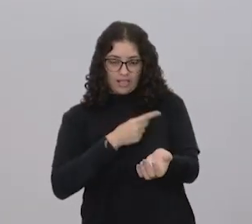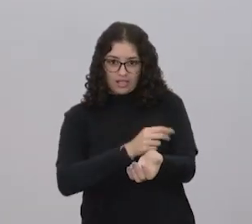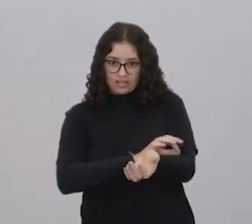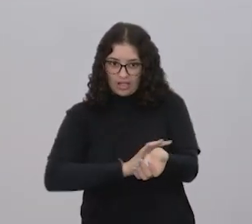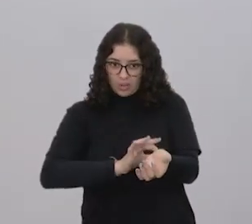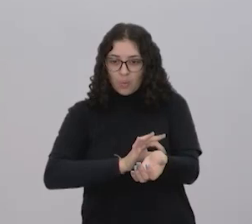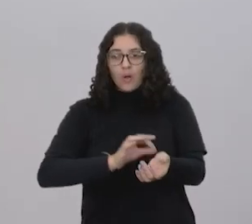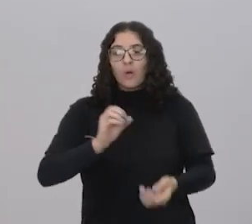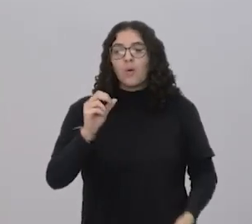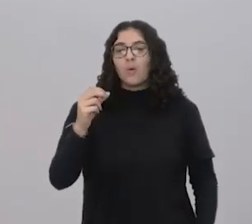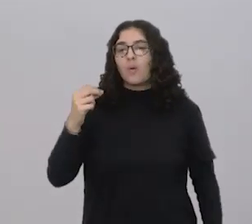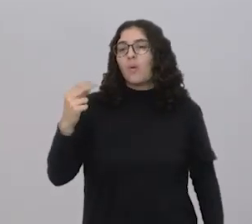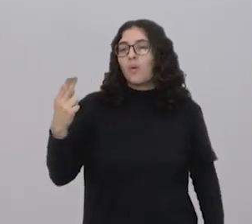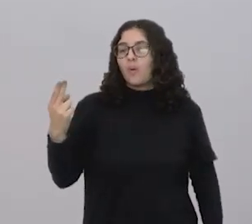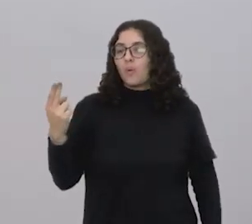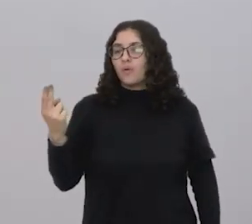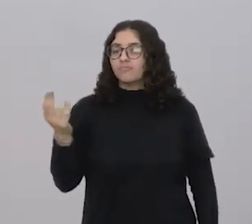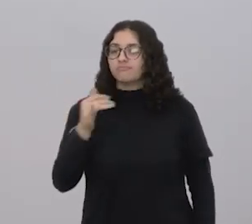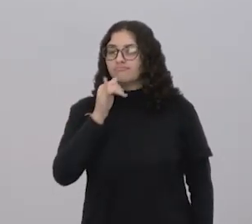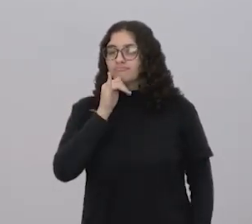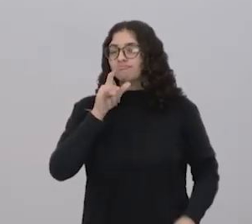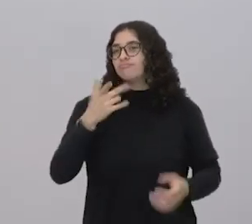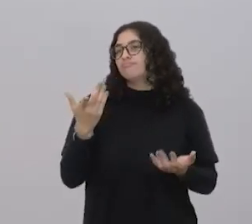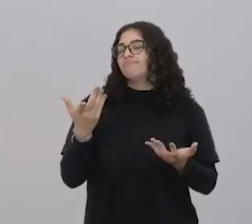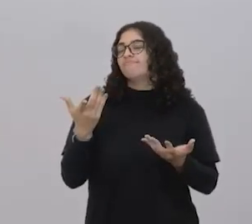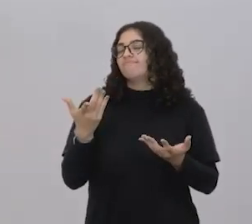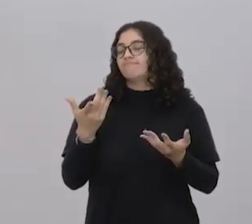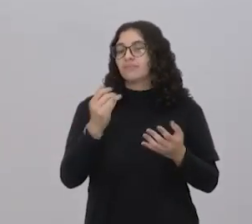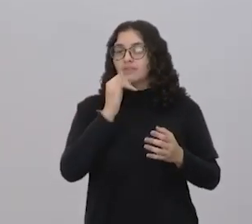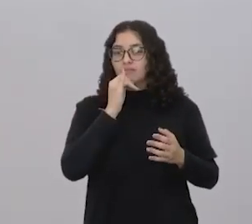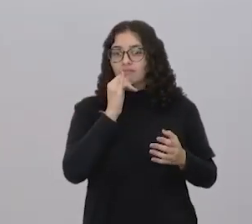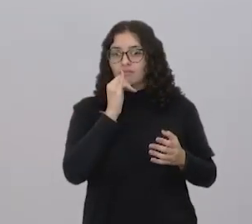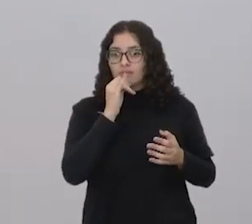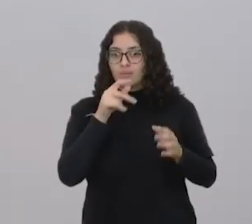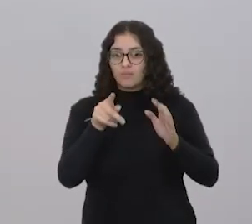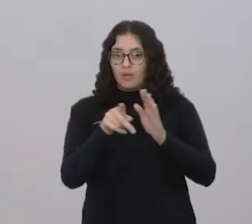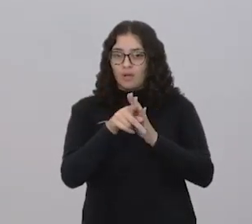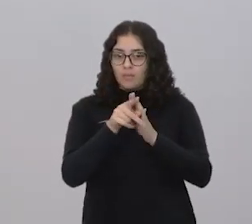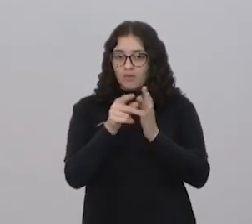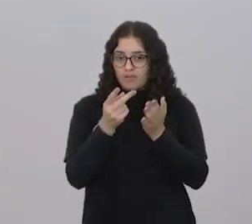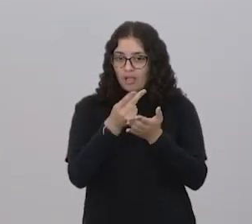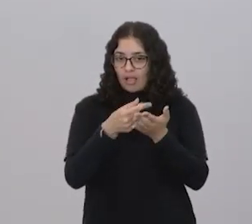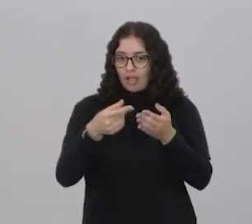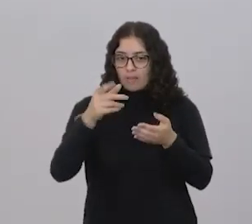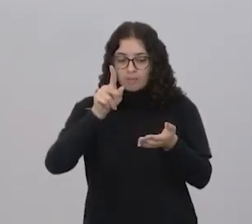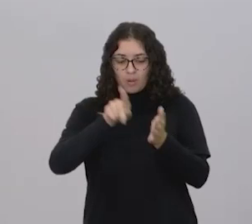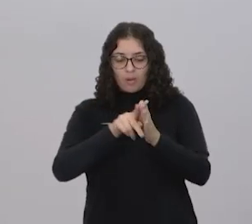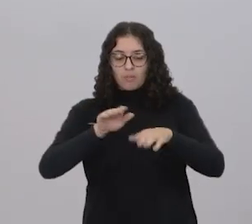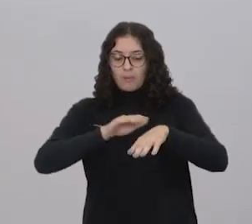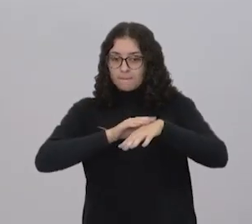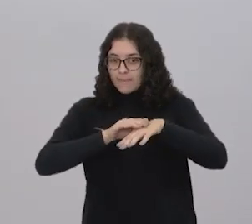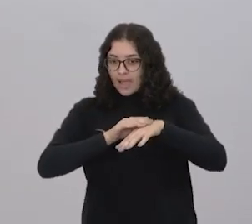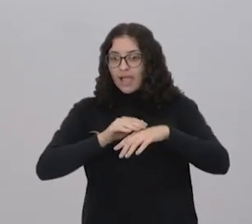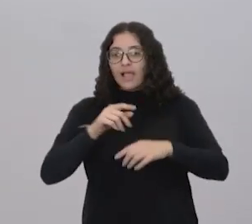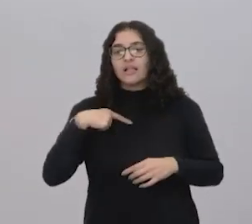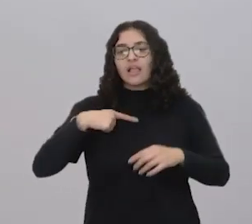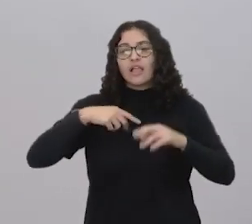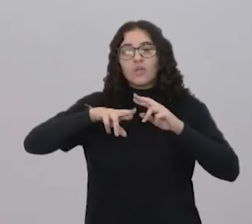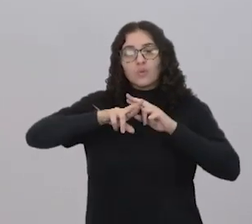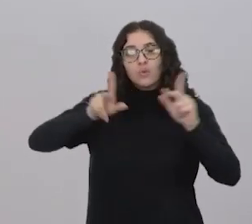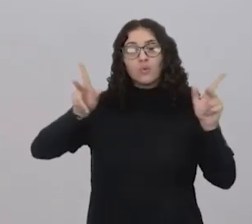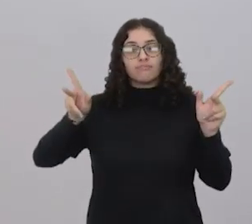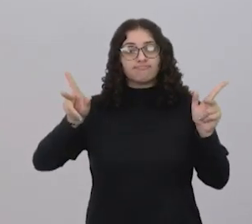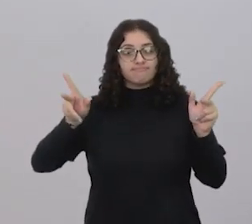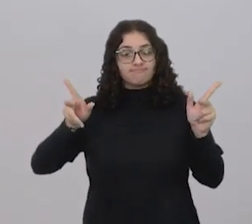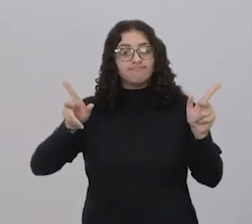quiser usar algo como um conceito, tipo desenhos na pele, a gente está vendo duas realidades bastante